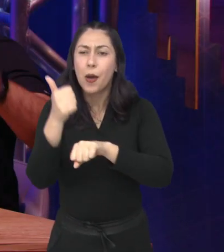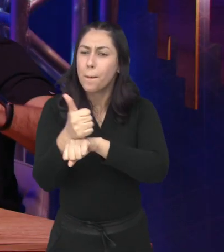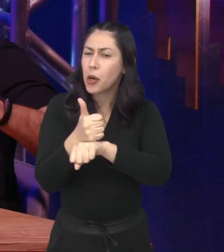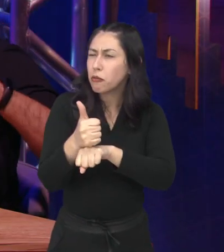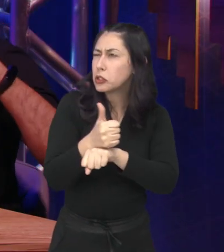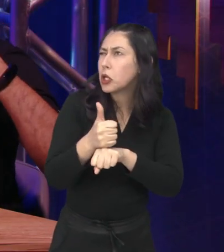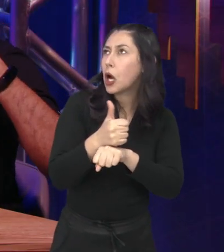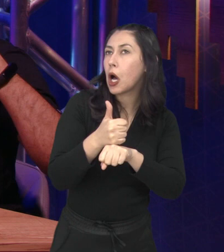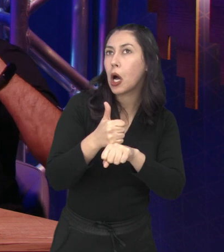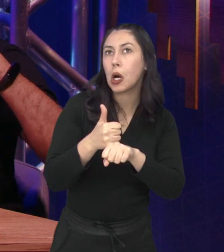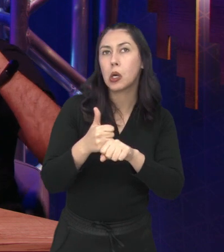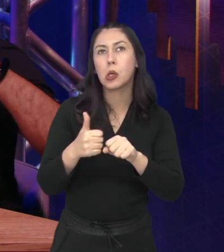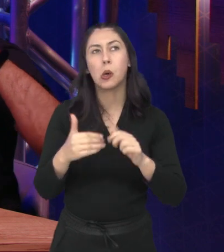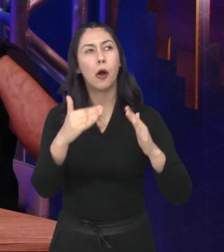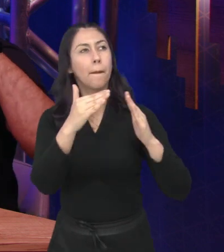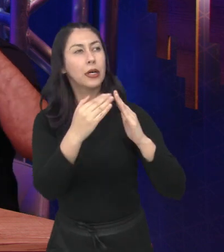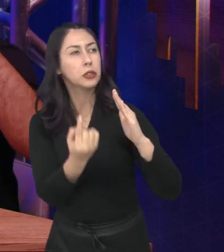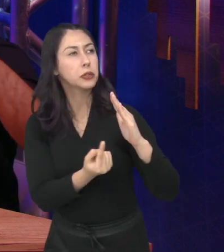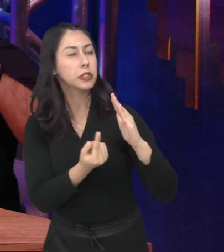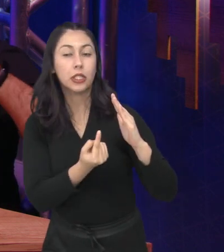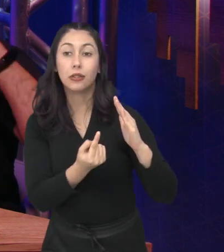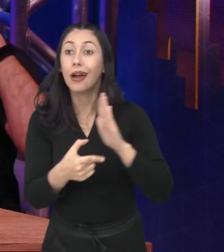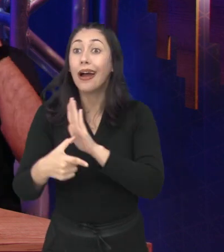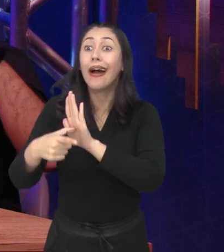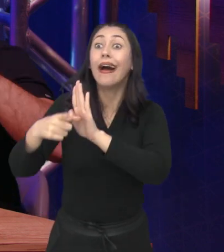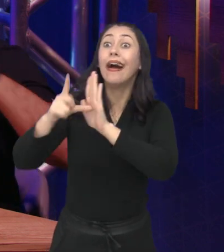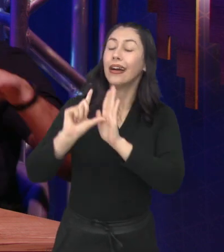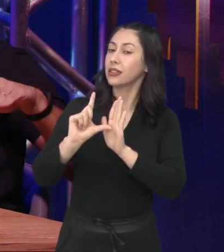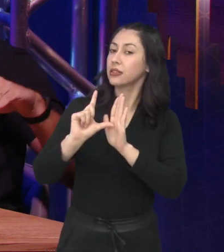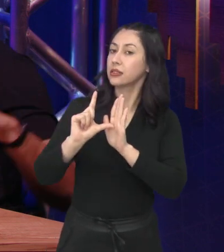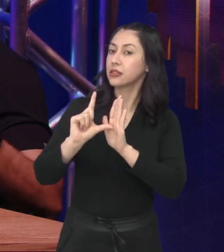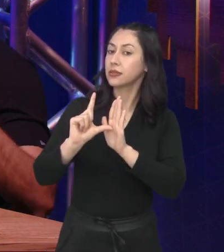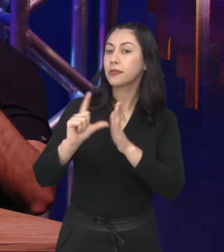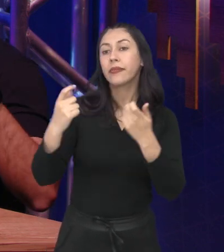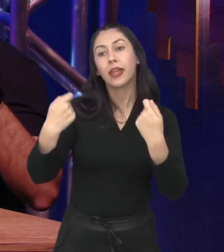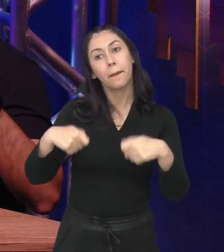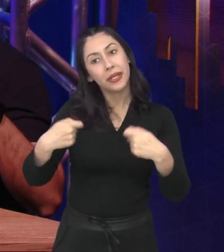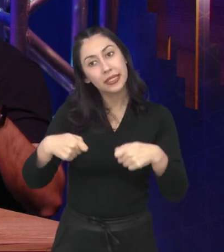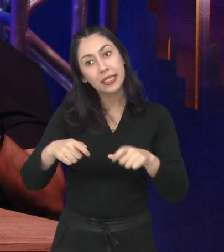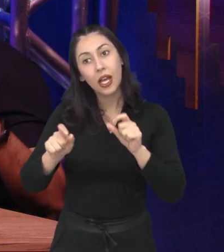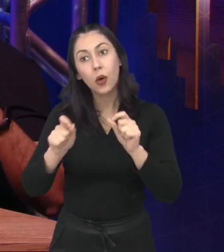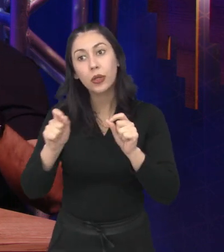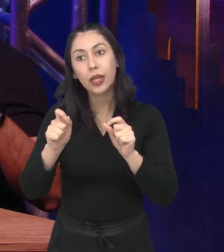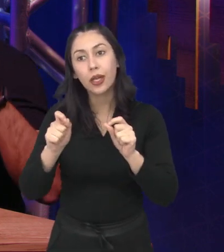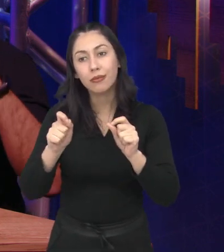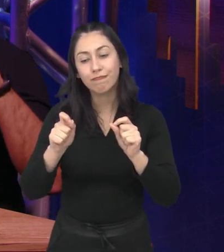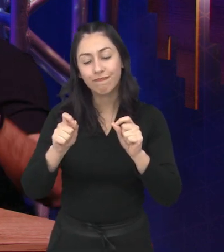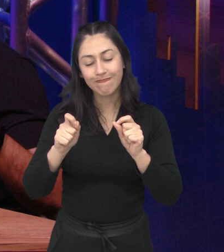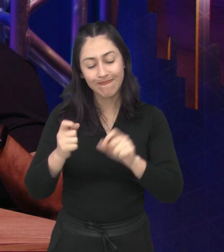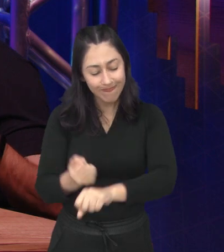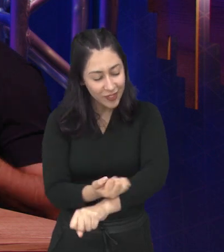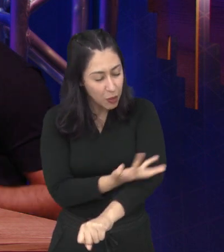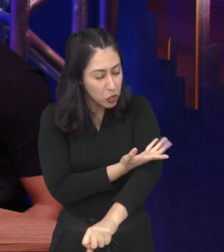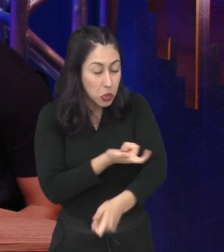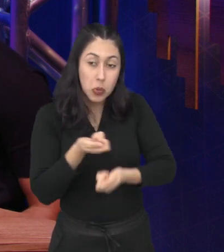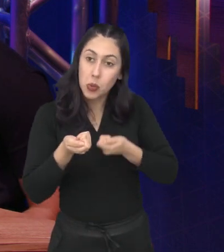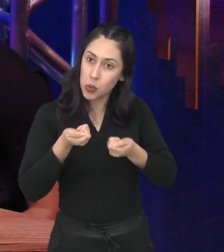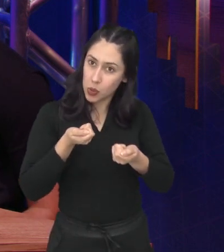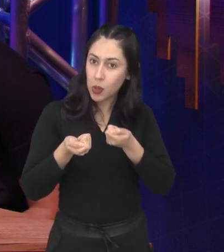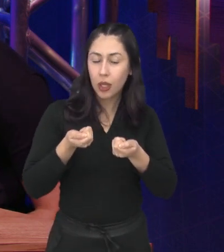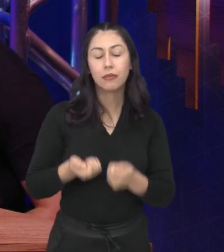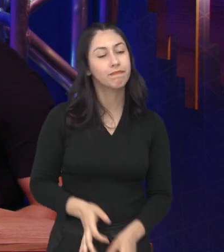na sua carreira, antes de você pensar em morar sozinho, antes de pensar em qualquer coisa, a gente precisa ter inteligência